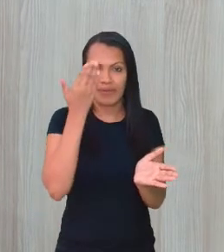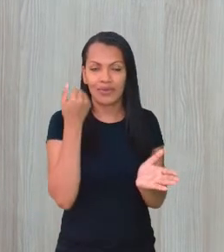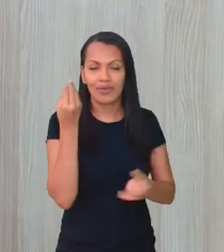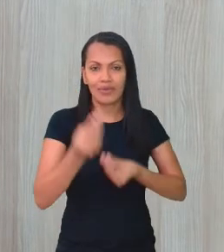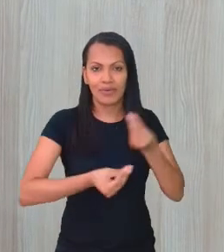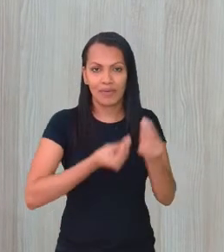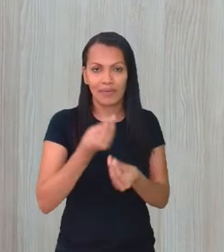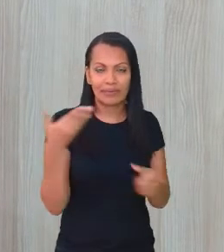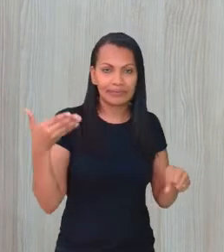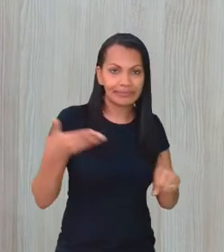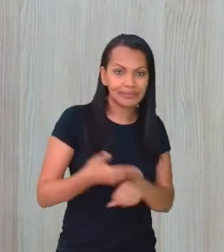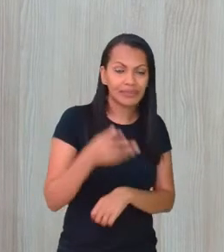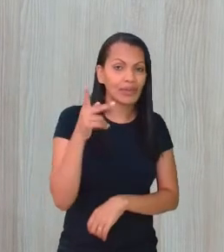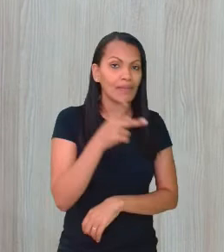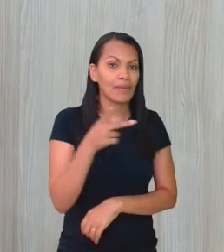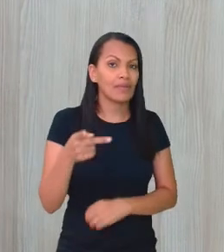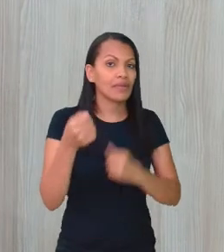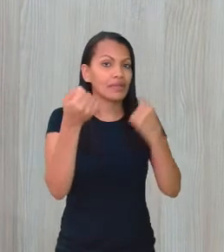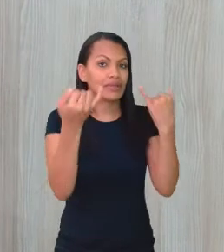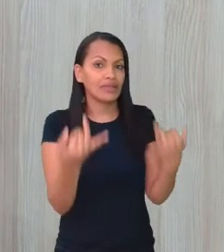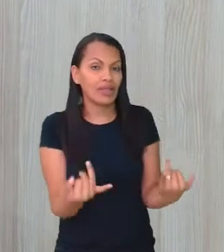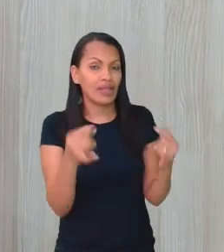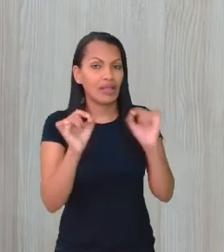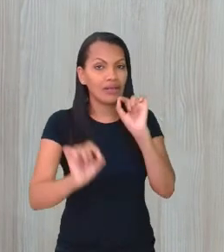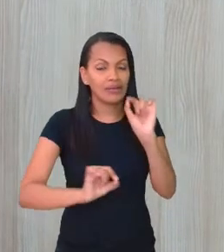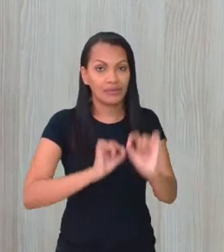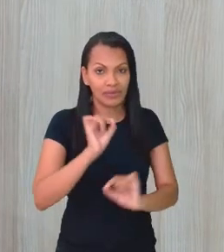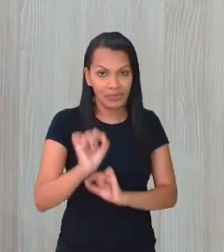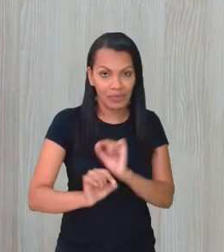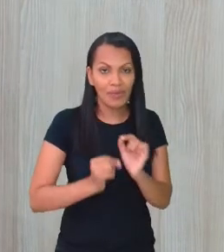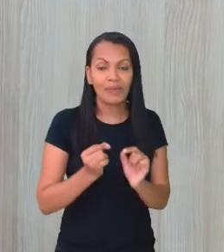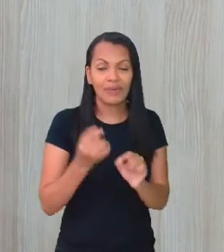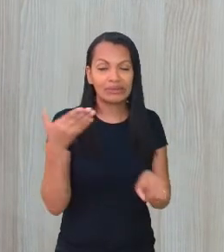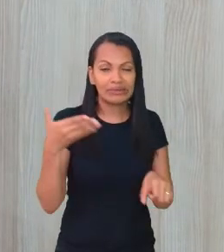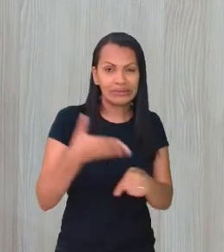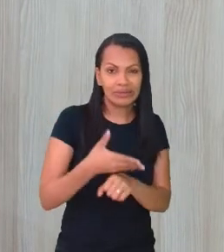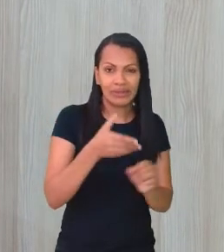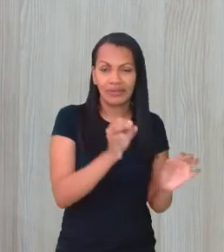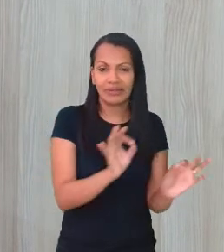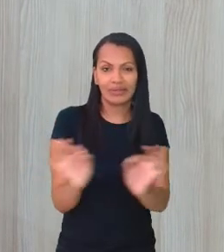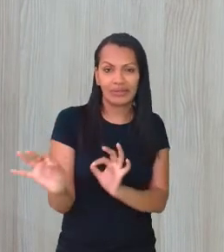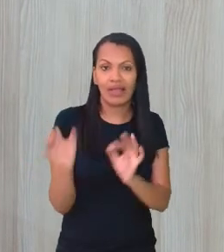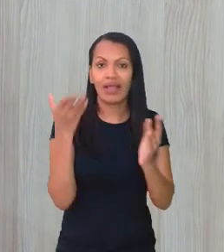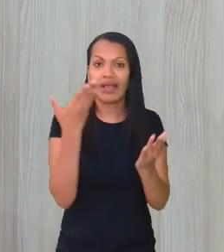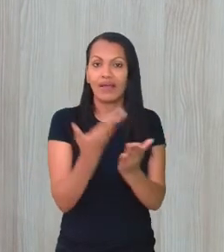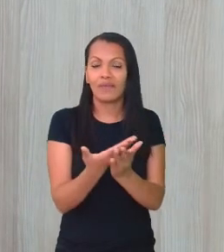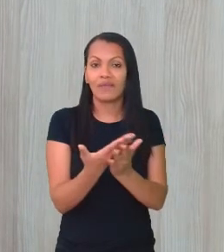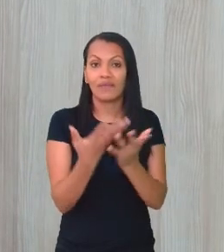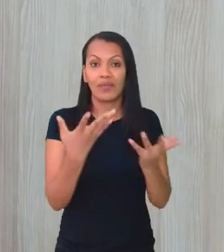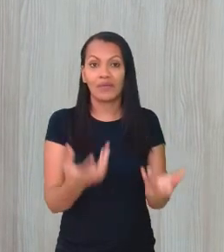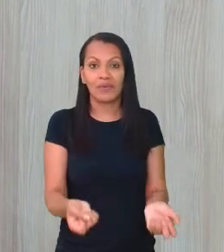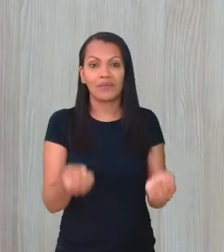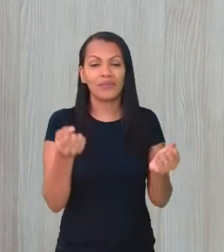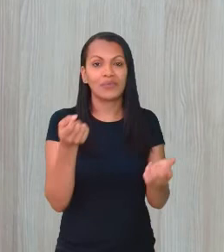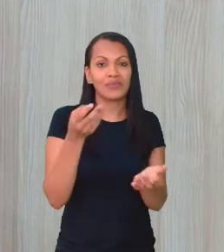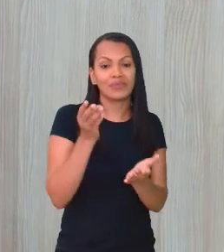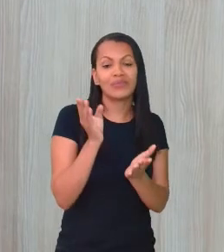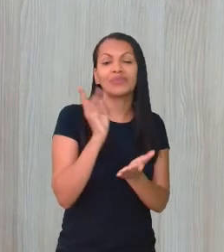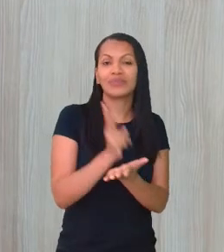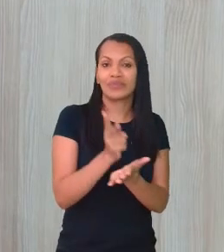A professora Viviane vai estar falando mais um pouquinho sobre isso. E vamos continuar recompondo